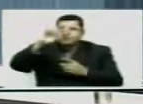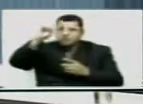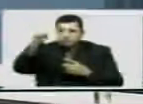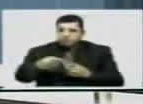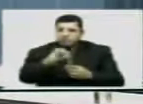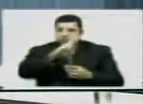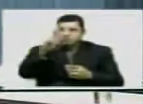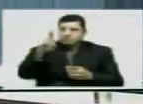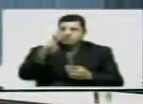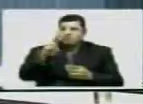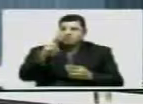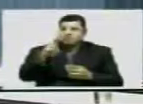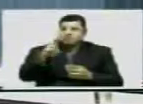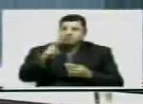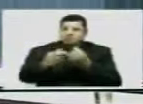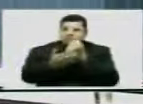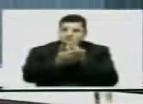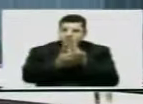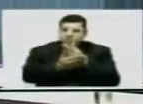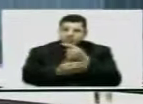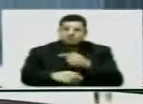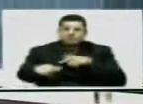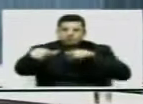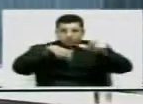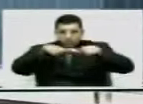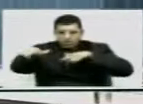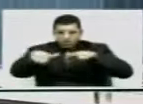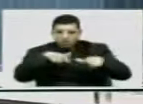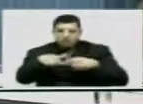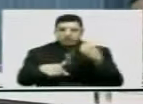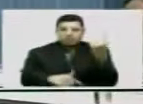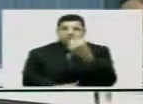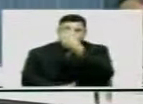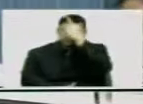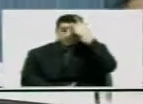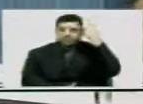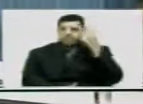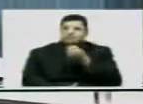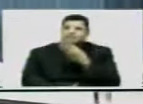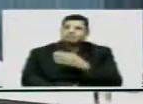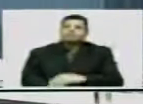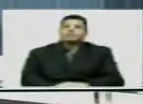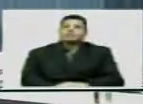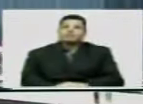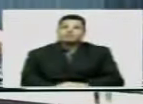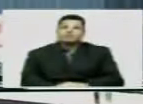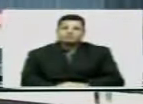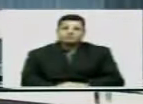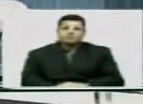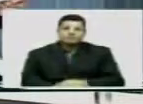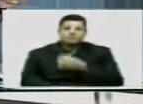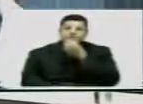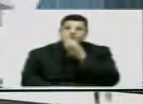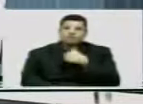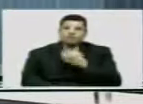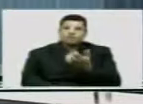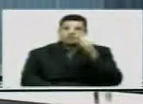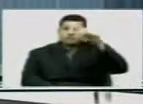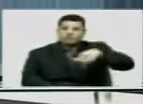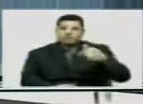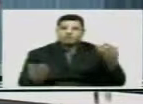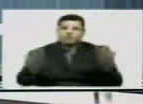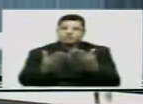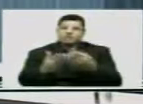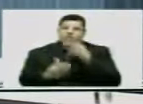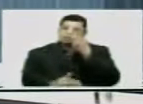R$1 bilhão para ser pago com o suor do trabalho do povo amazonense e do povo manauara. Portanto, eu quero